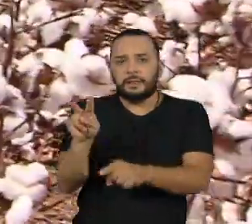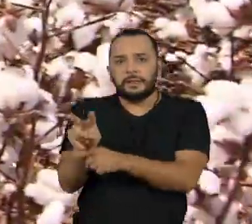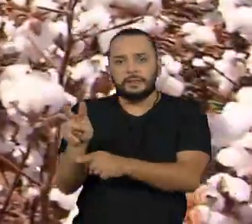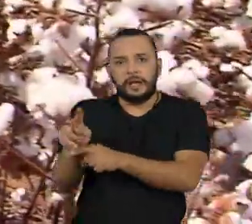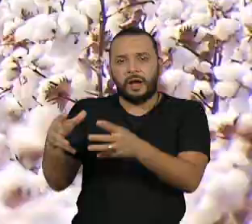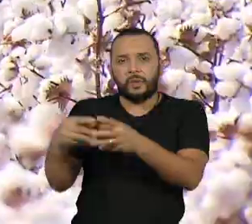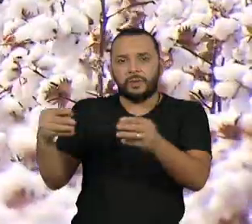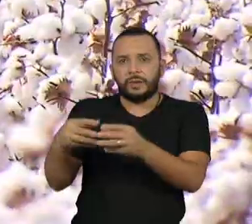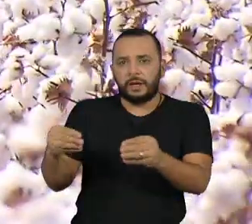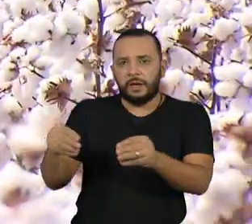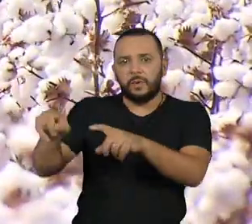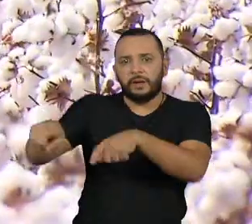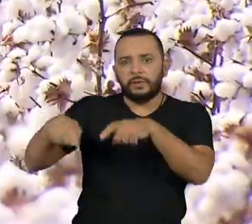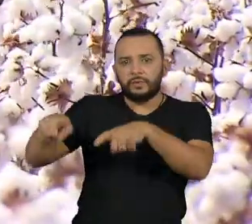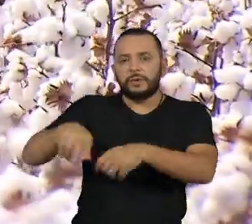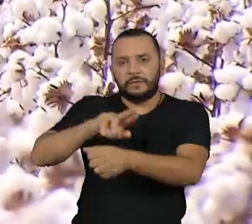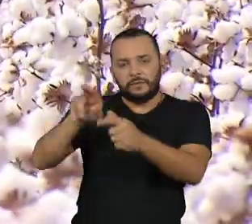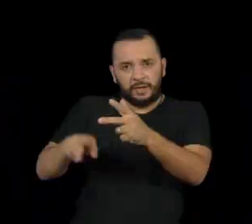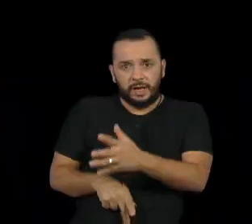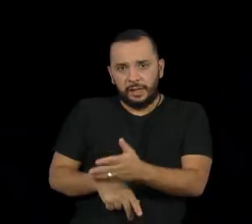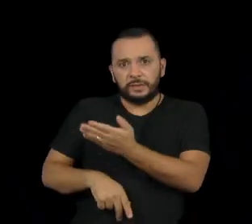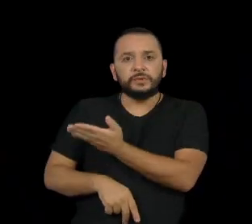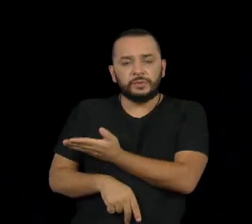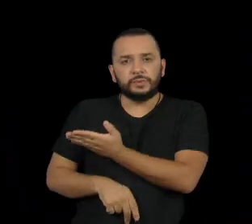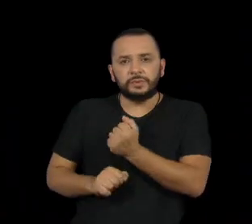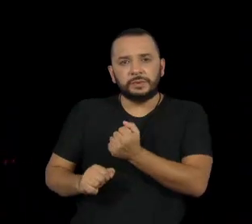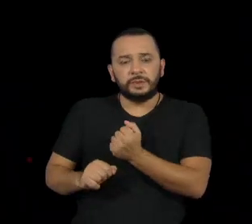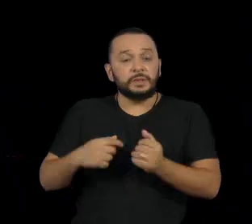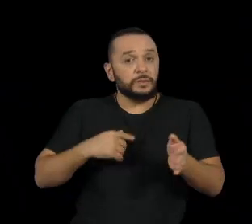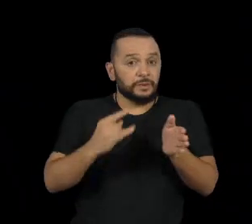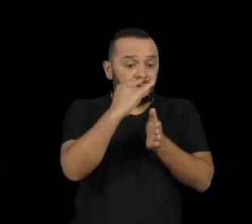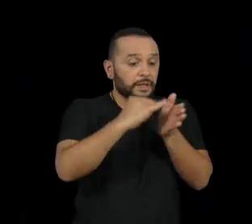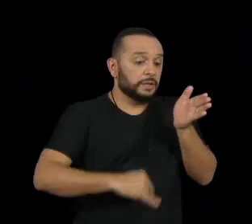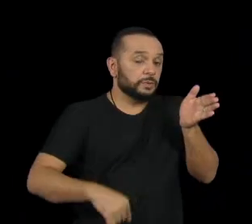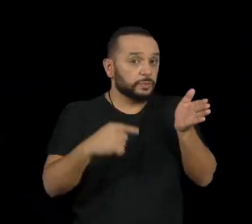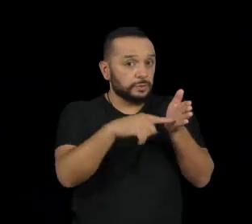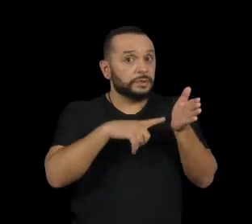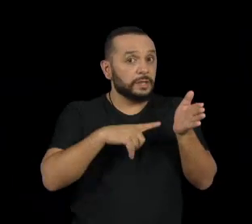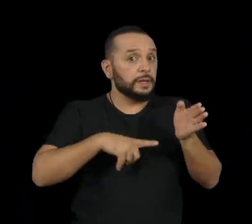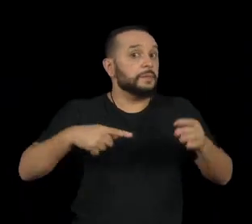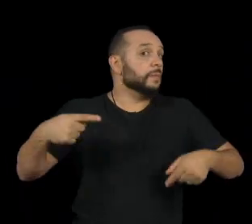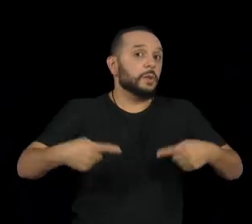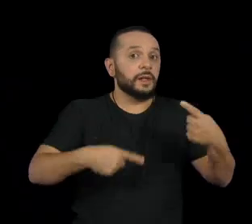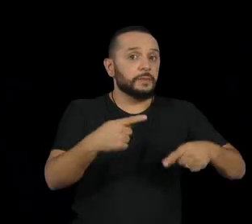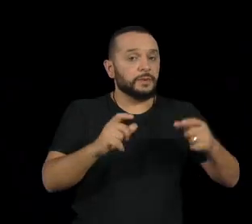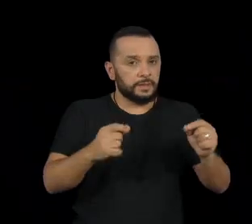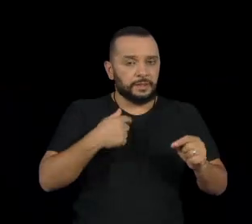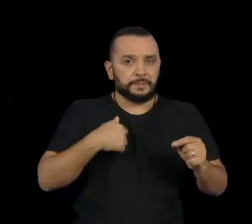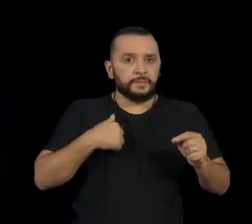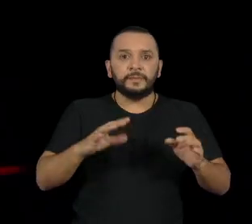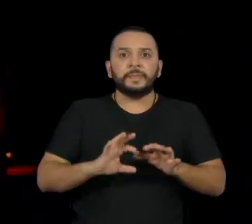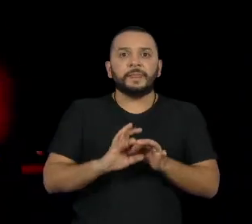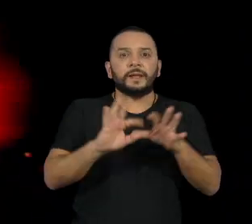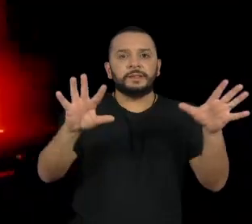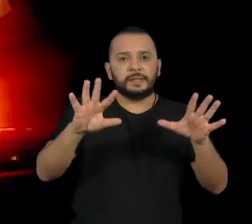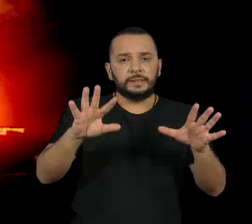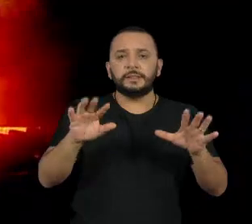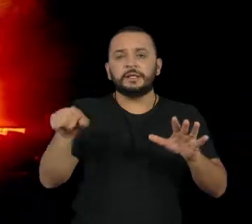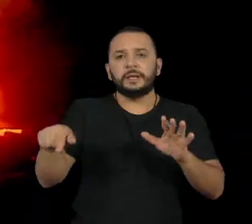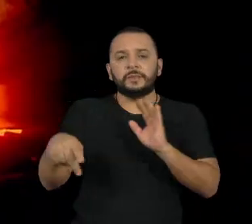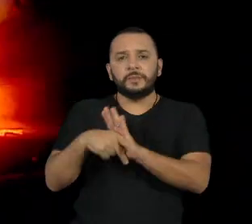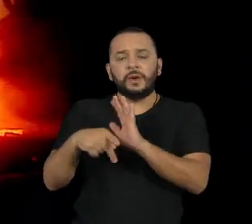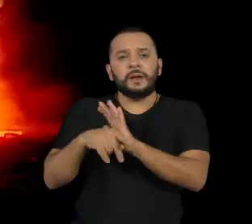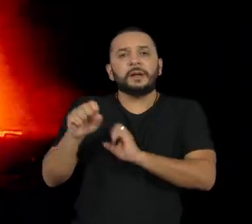de interesse agrícola. O texto cria ainda a polêmica licença autodeclarada, para empreendimentos